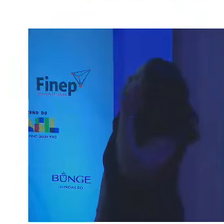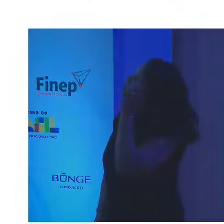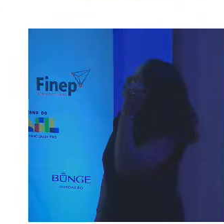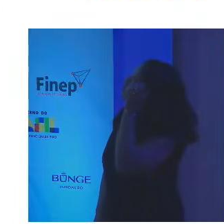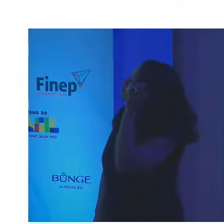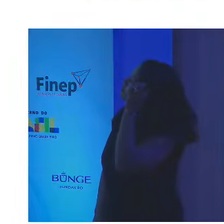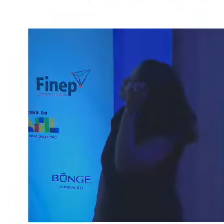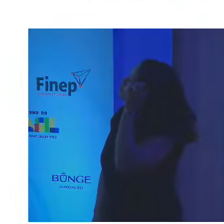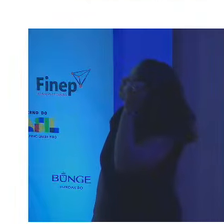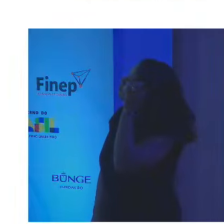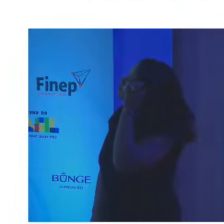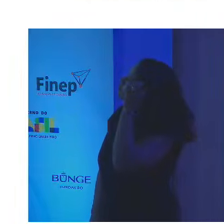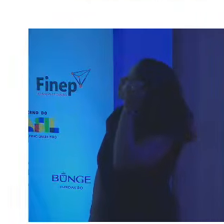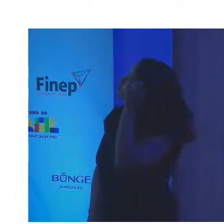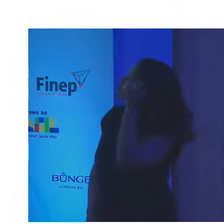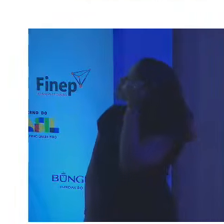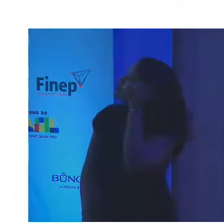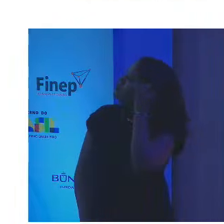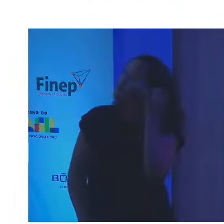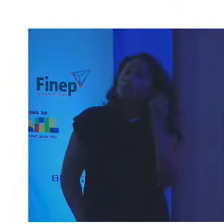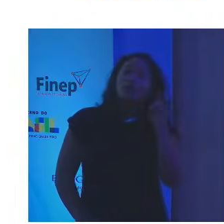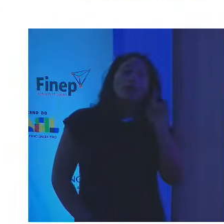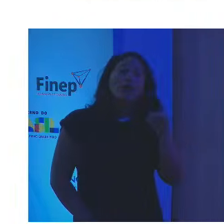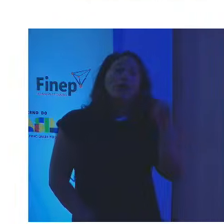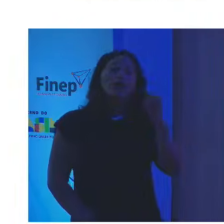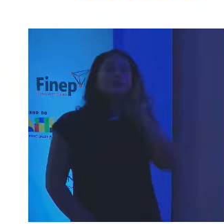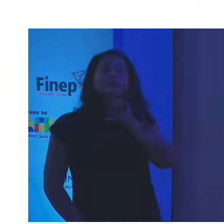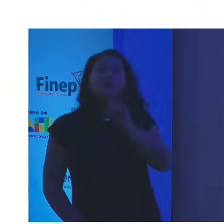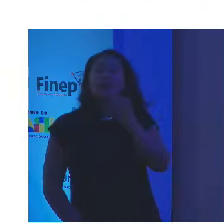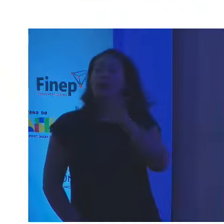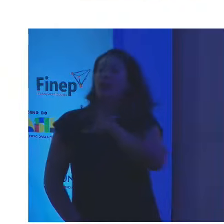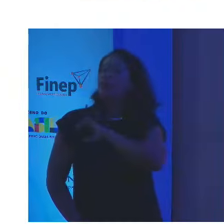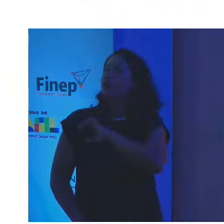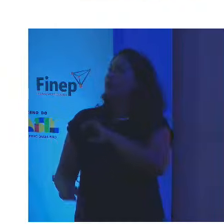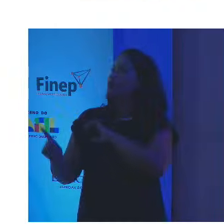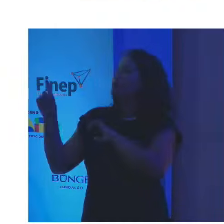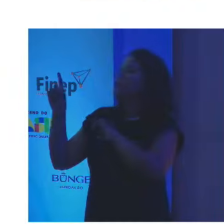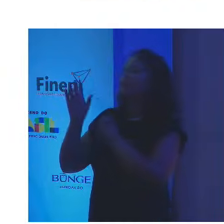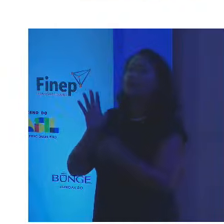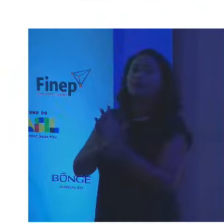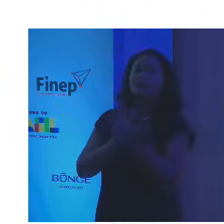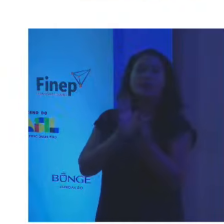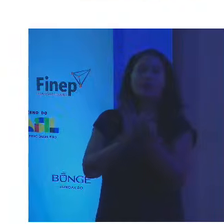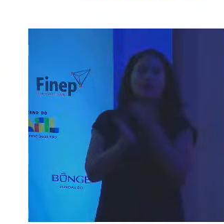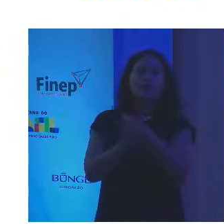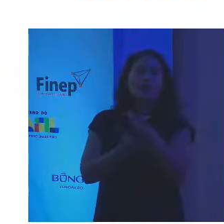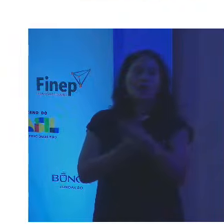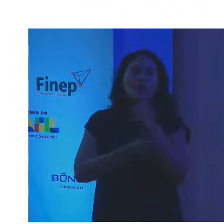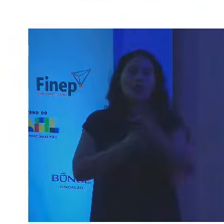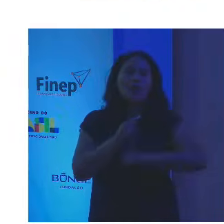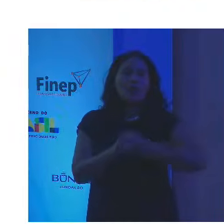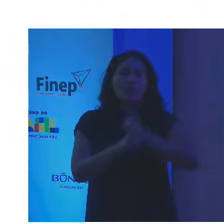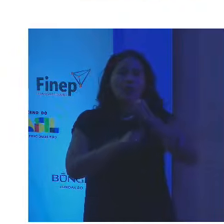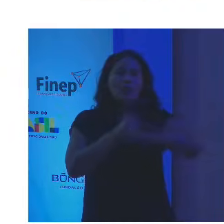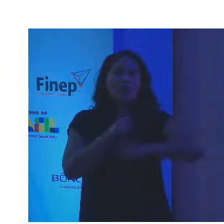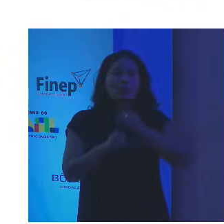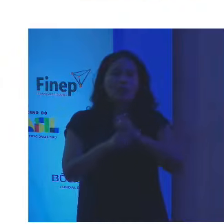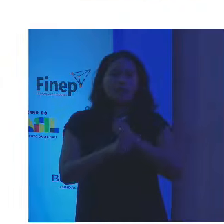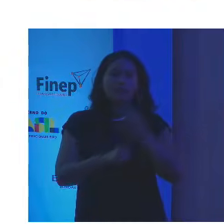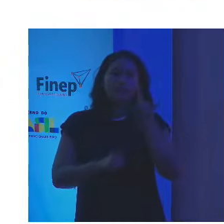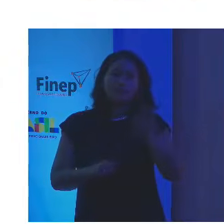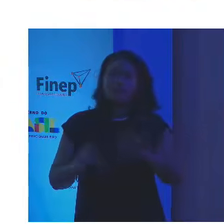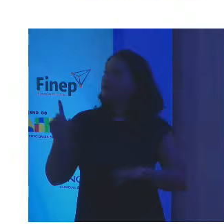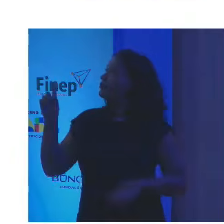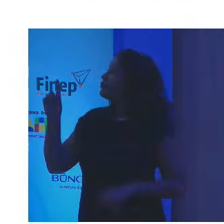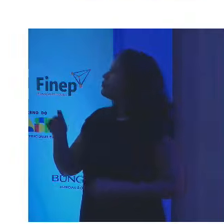como os Estados Unidos e Canadá, que estão bem escuros, então, eles produzem muitas publicações anuais e eles são altamente